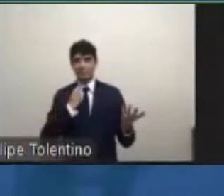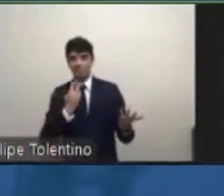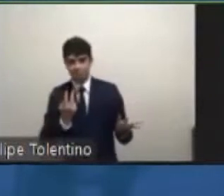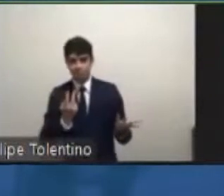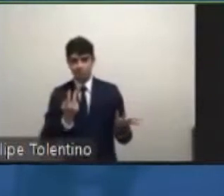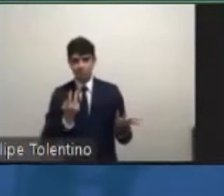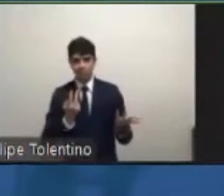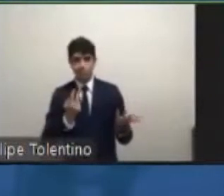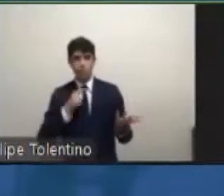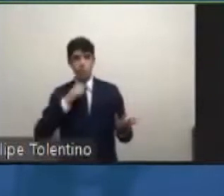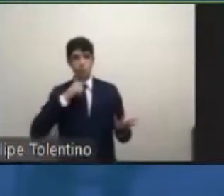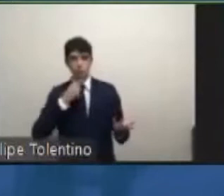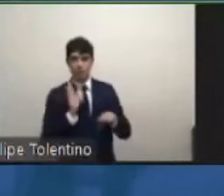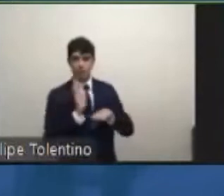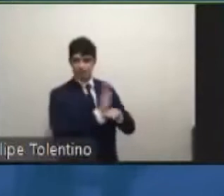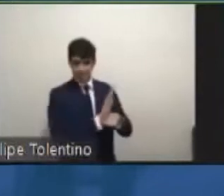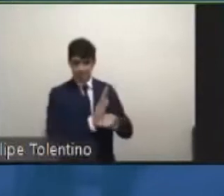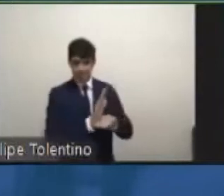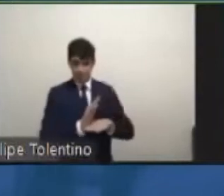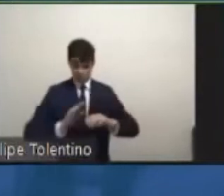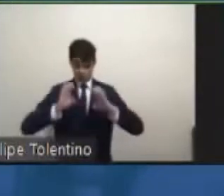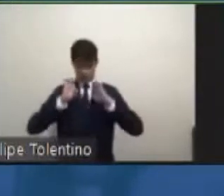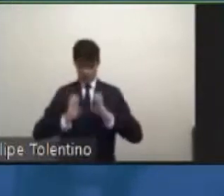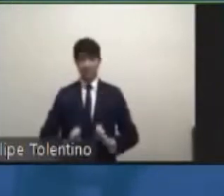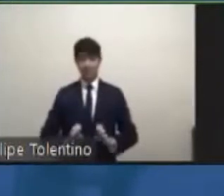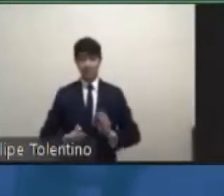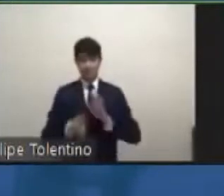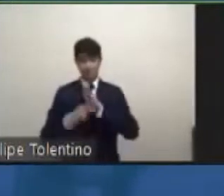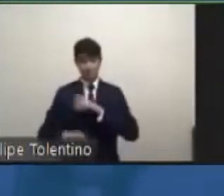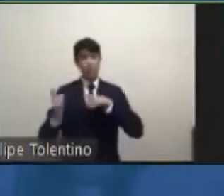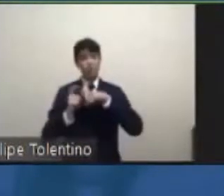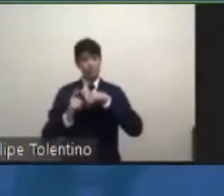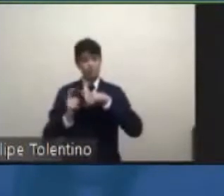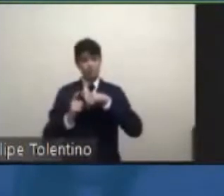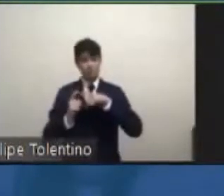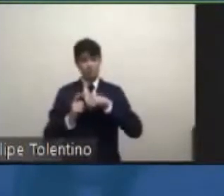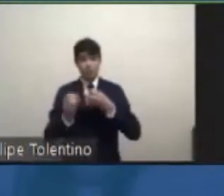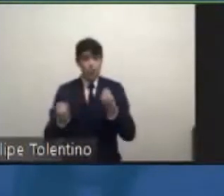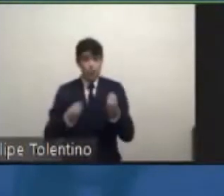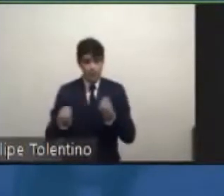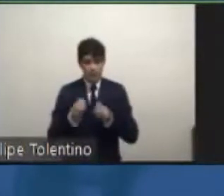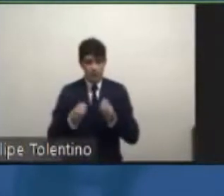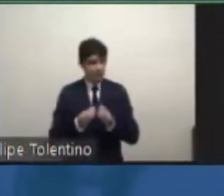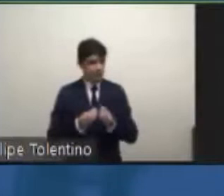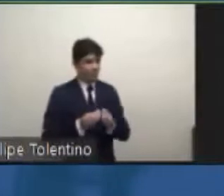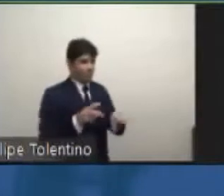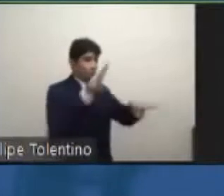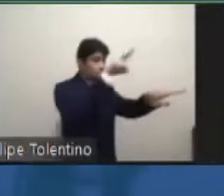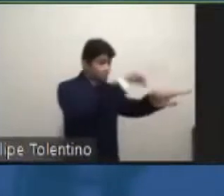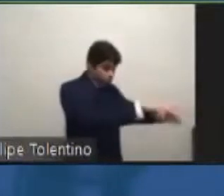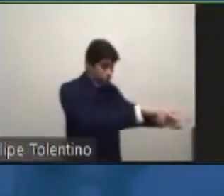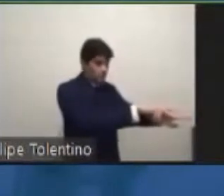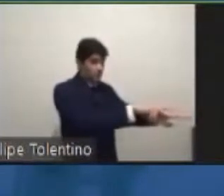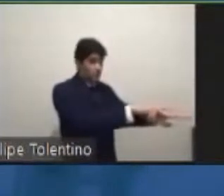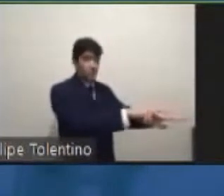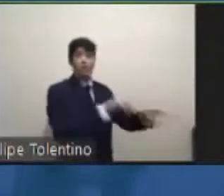Ética Médica, não me engano, no artigo 36, que diz que ele pode deixar de tratar o paciente. Ele tem esse direito, mas ele deve continuar tratando